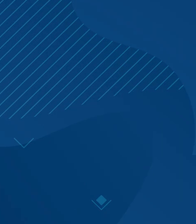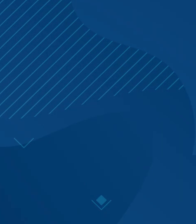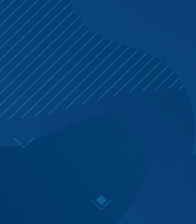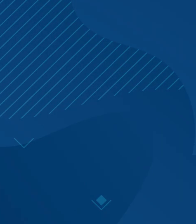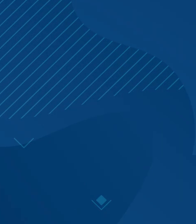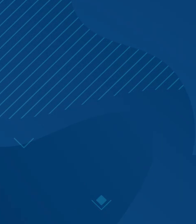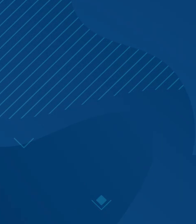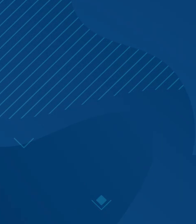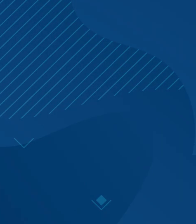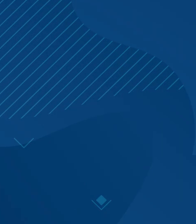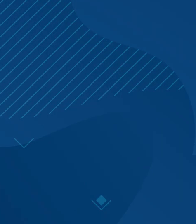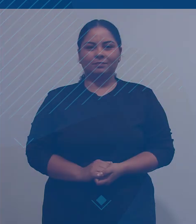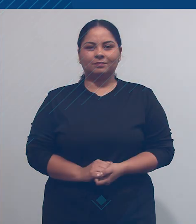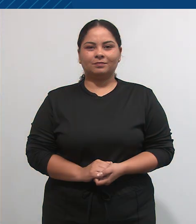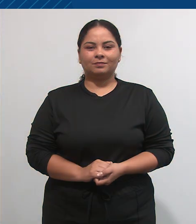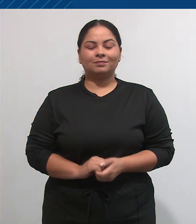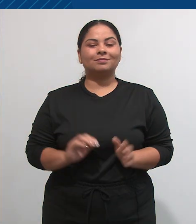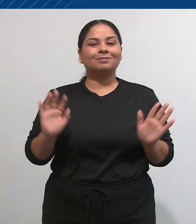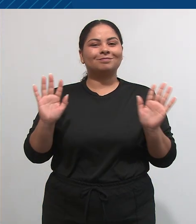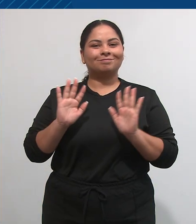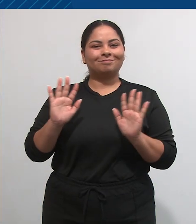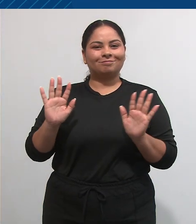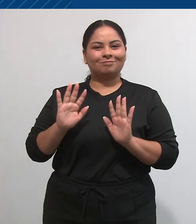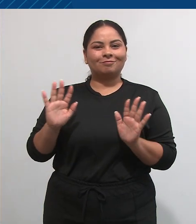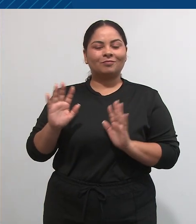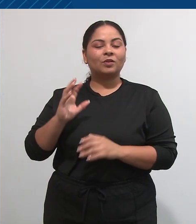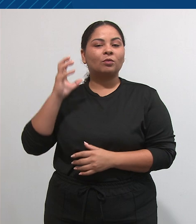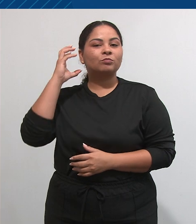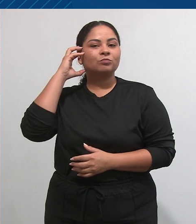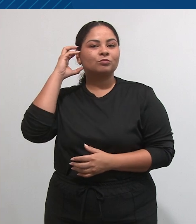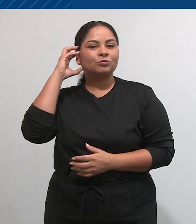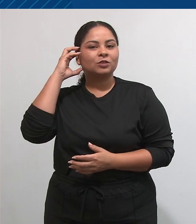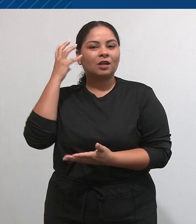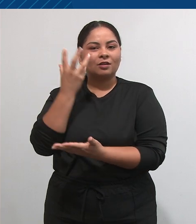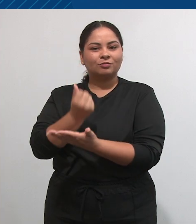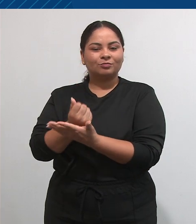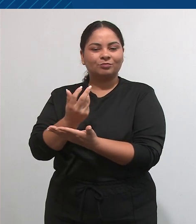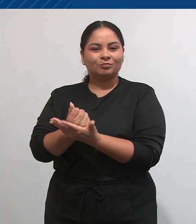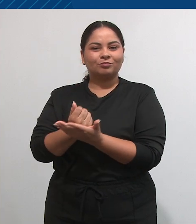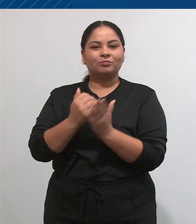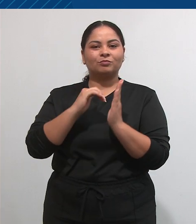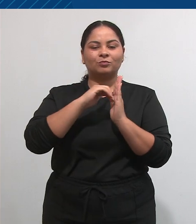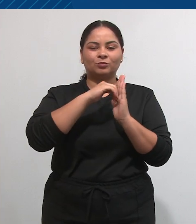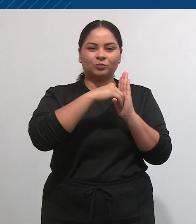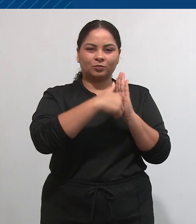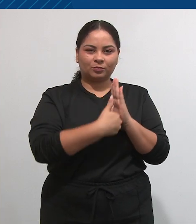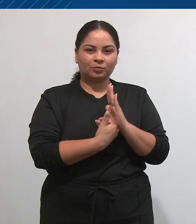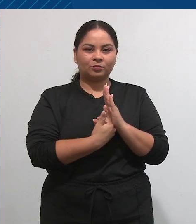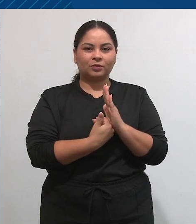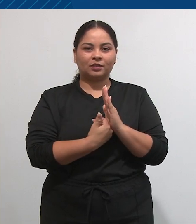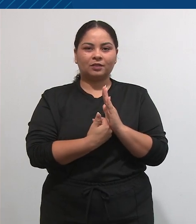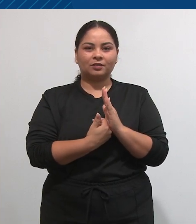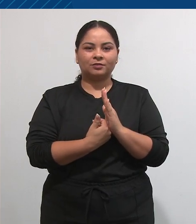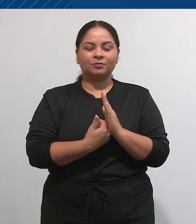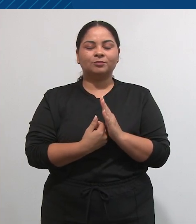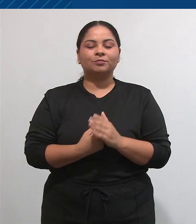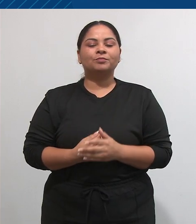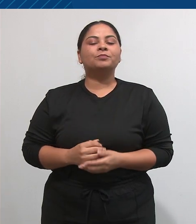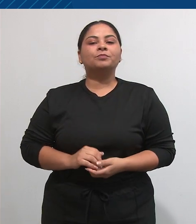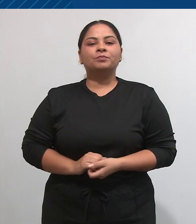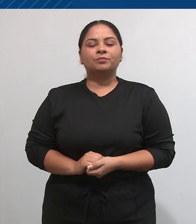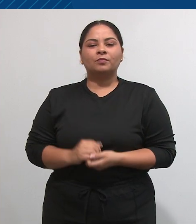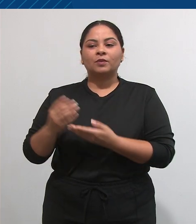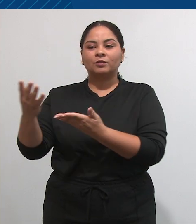Tinete, esse assunto tá legal que só. Essa daqui é a nossa Rádio Genipapo, estamos em mais um programa. Nós queremos dar